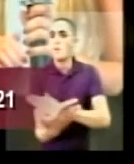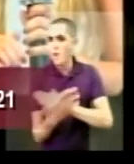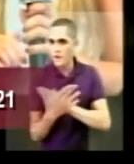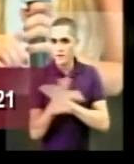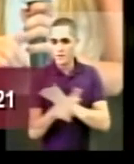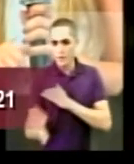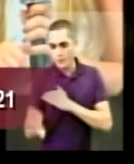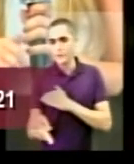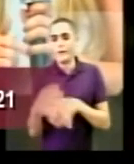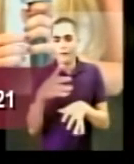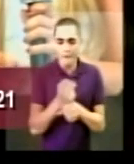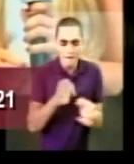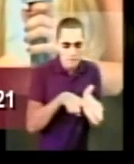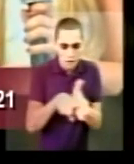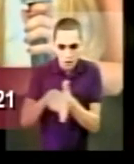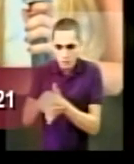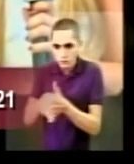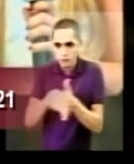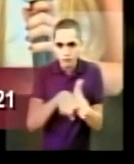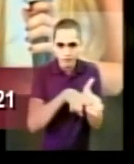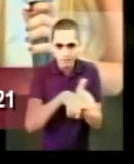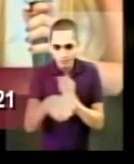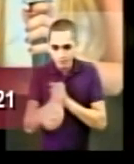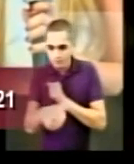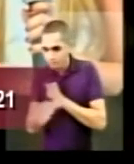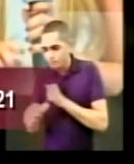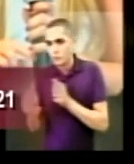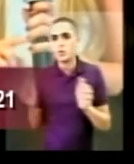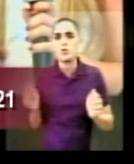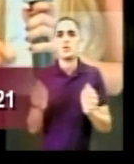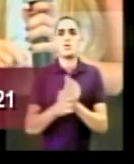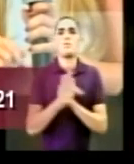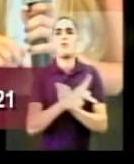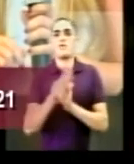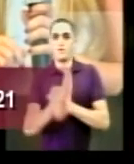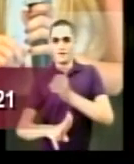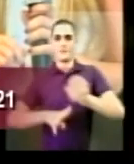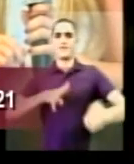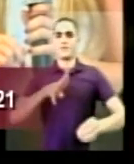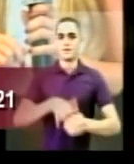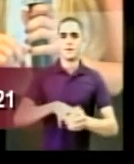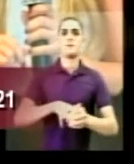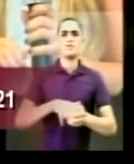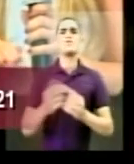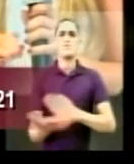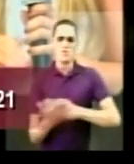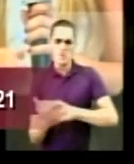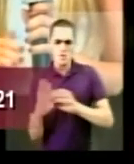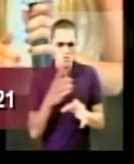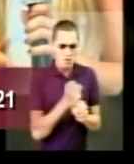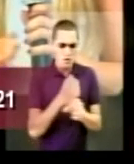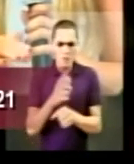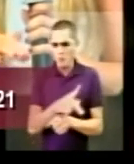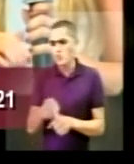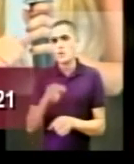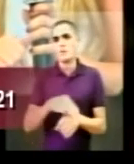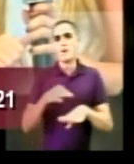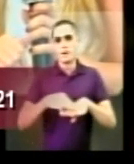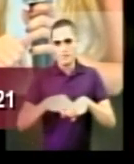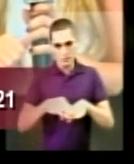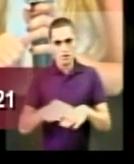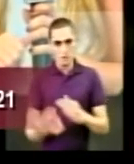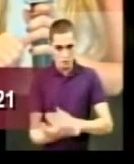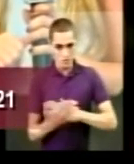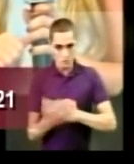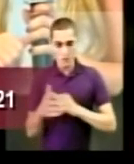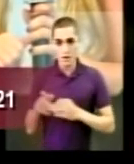Dimitar, matemático do IBILSE, que também faz essas análises para nós. Vocês podem ver que no período de 69 dias, nós estávamos aí em 1º de